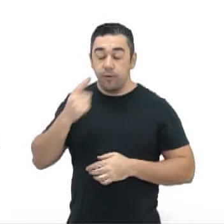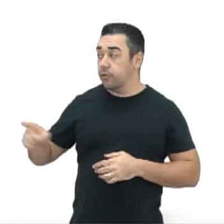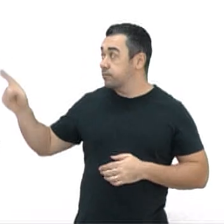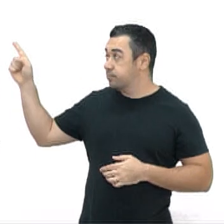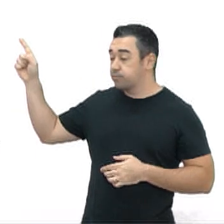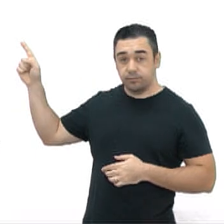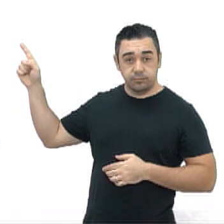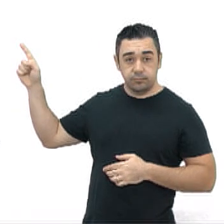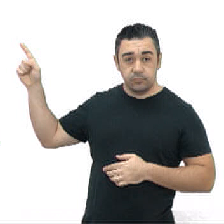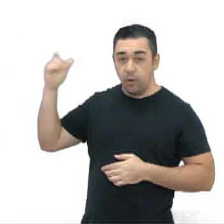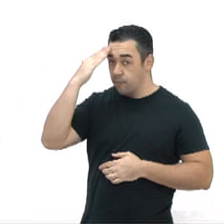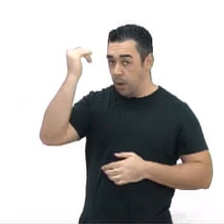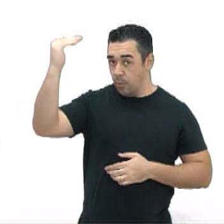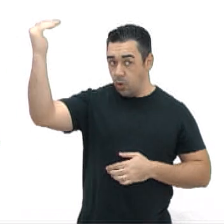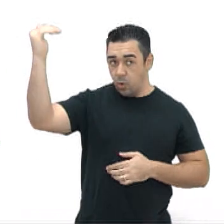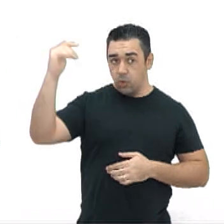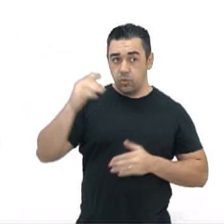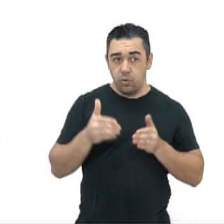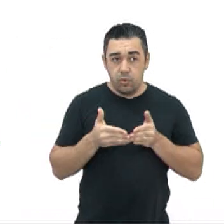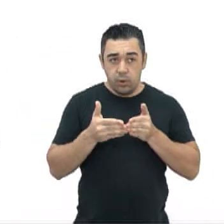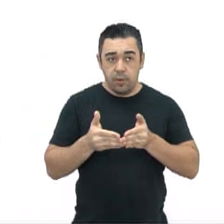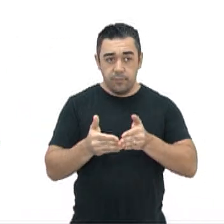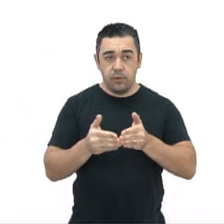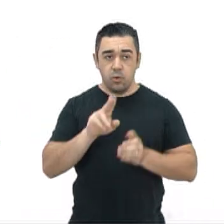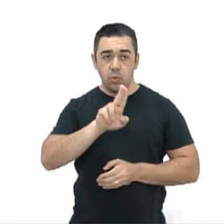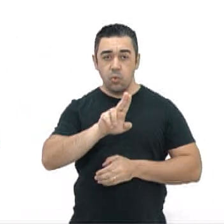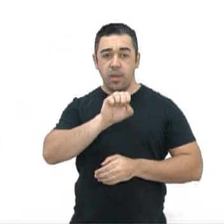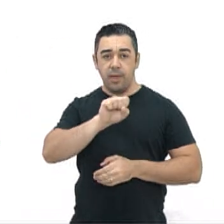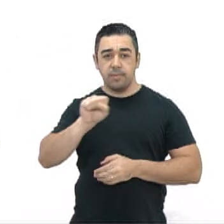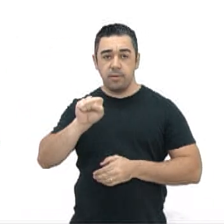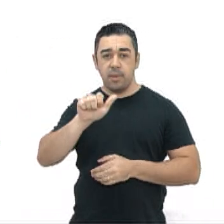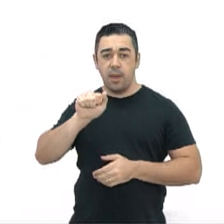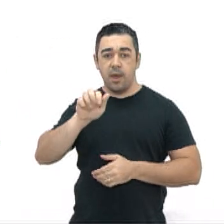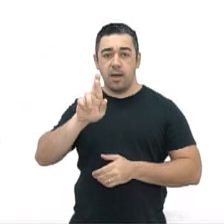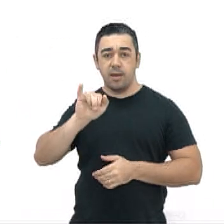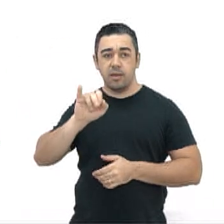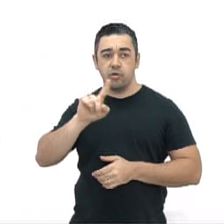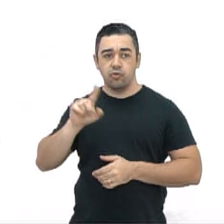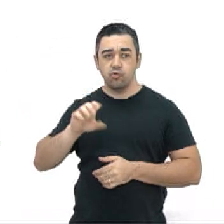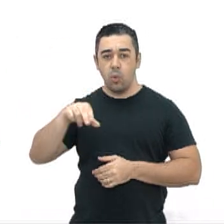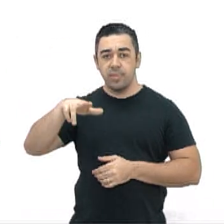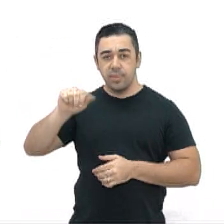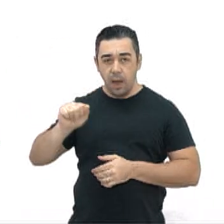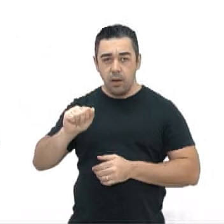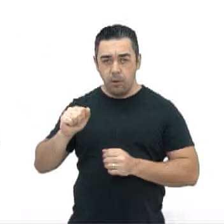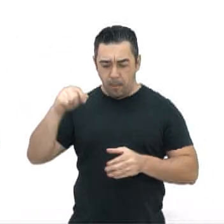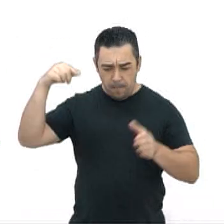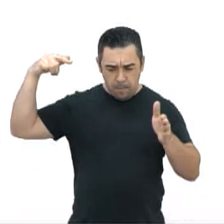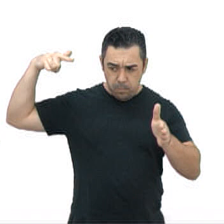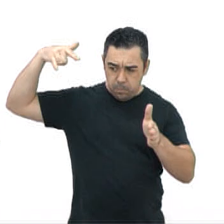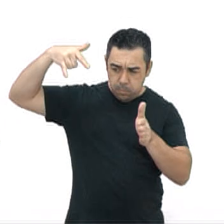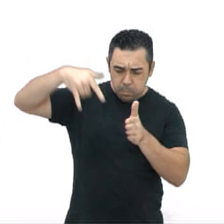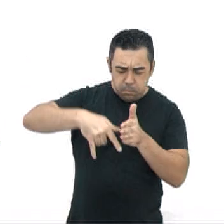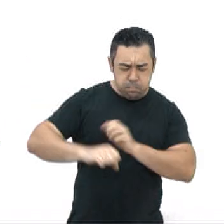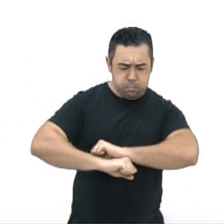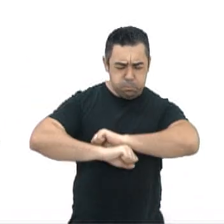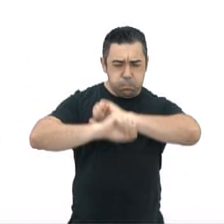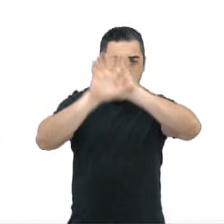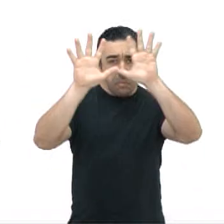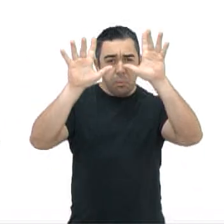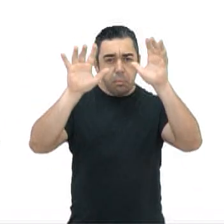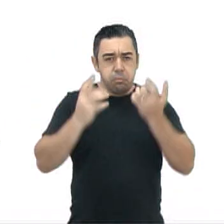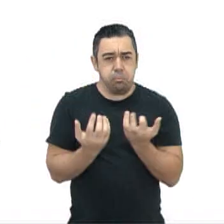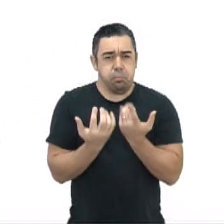ataque ao famoso navio USS Arizona, queimou após o ataque japonês, em 7 de